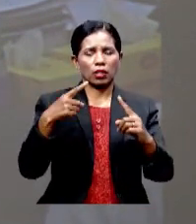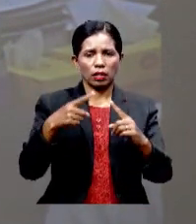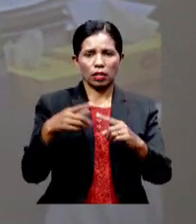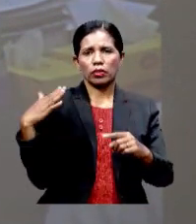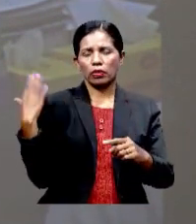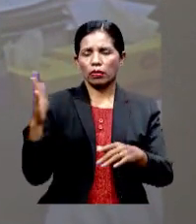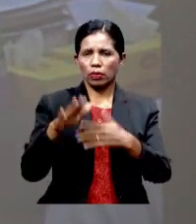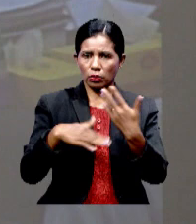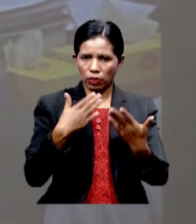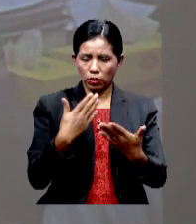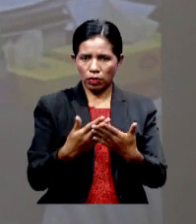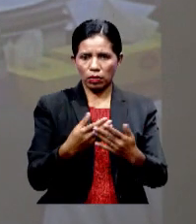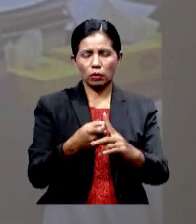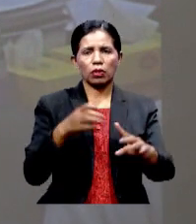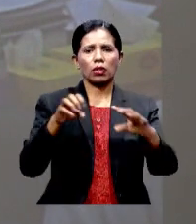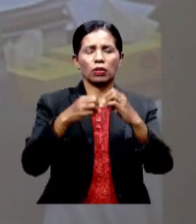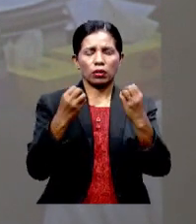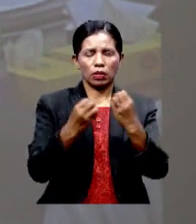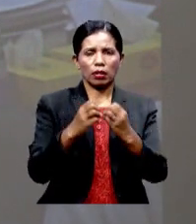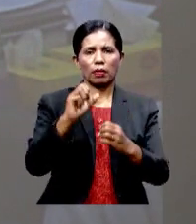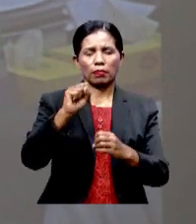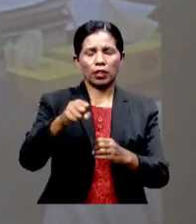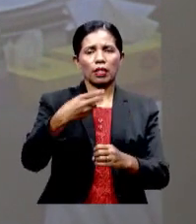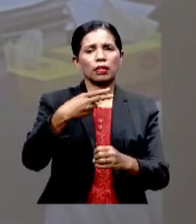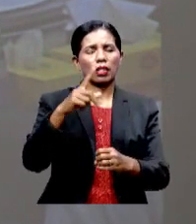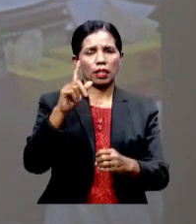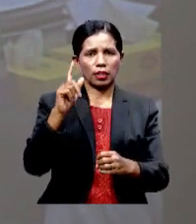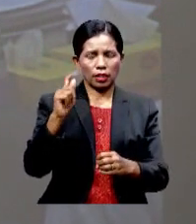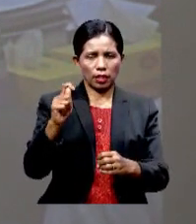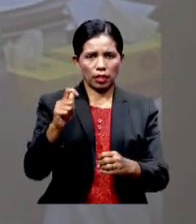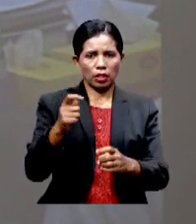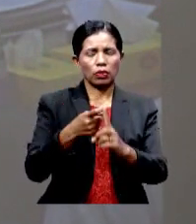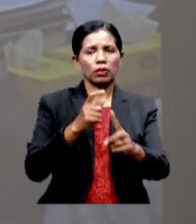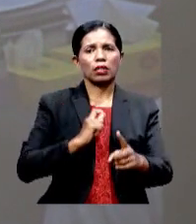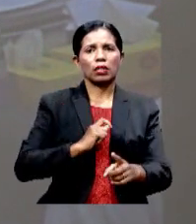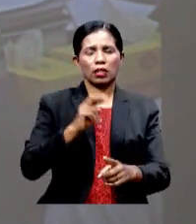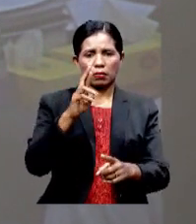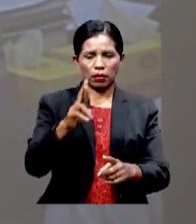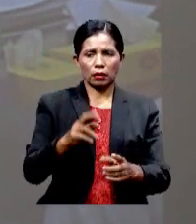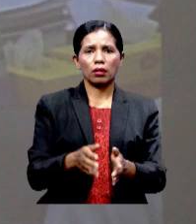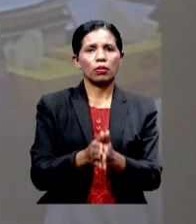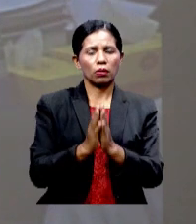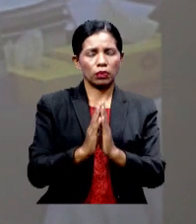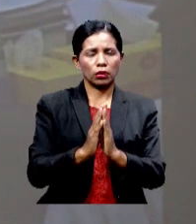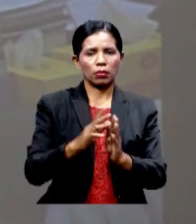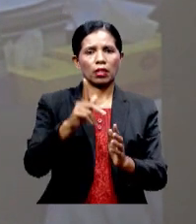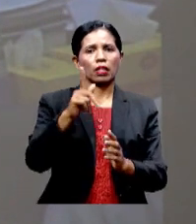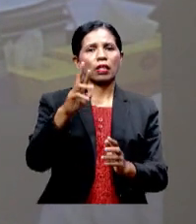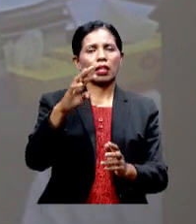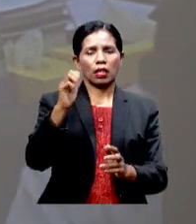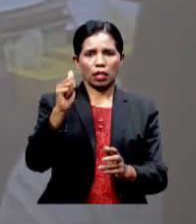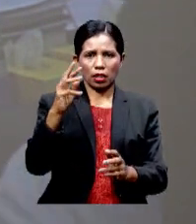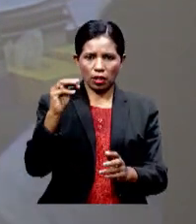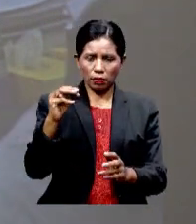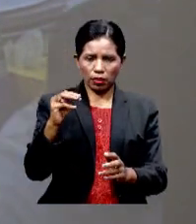sira, husi, organização pesate fila, husi, tibar. Neve husu bakram,